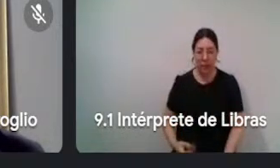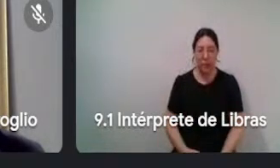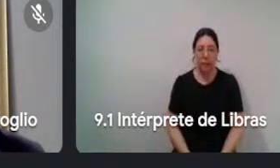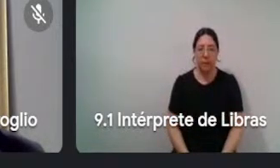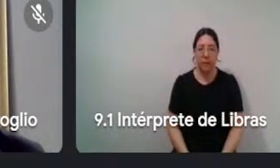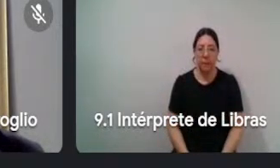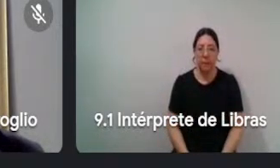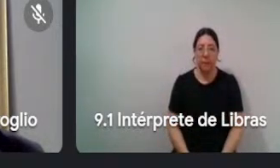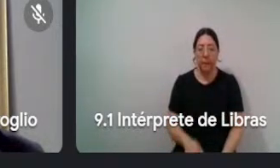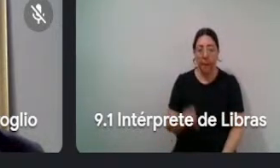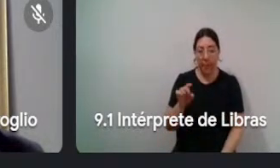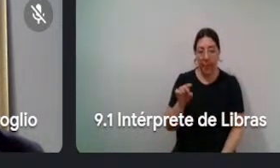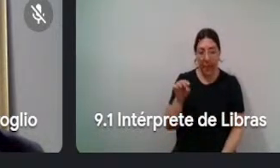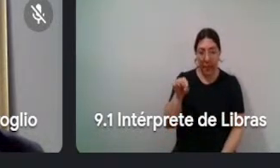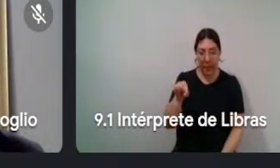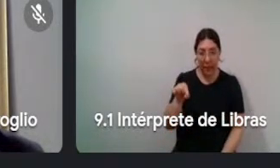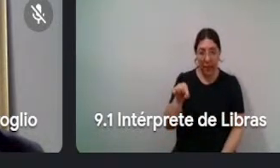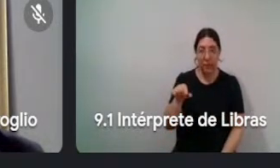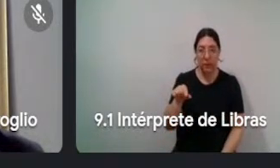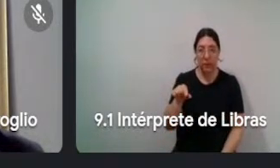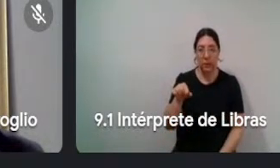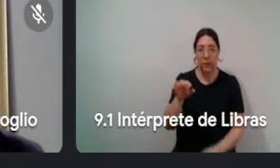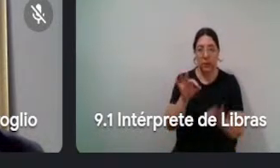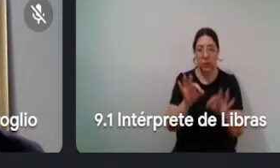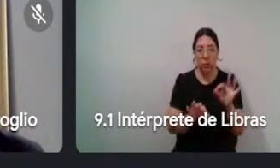juiz eleitoral